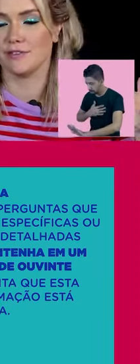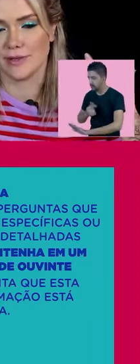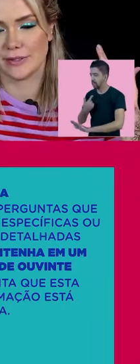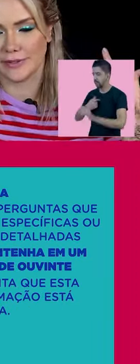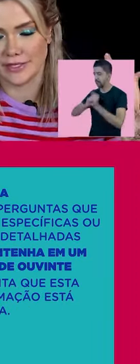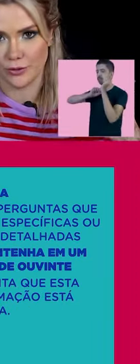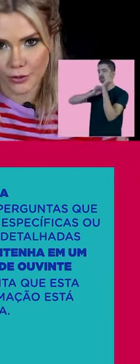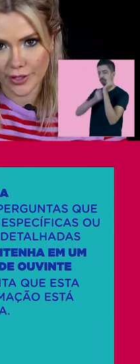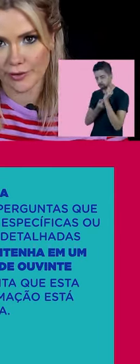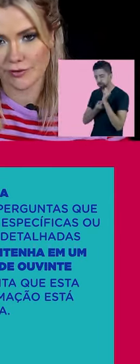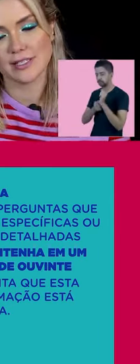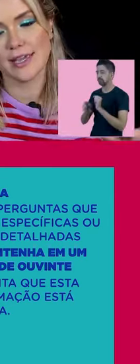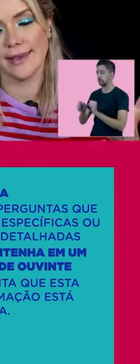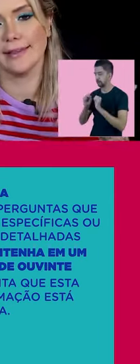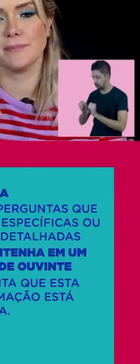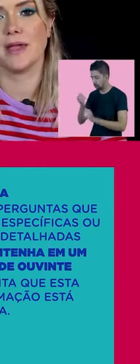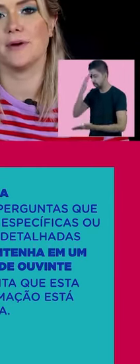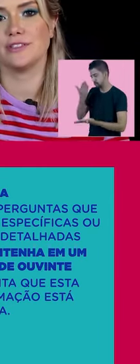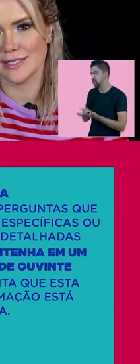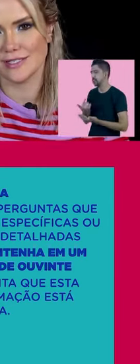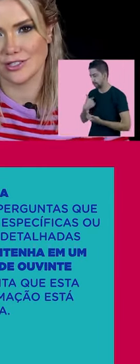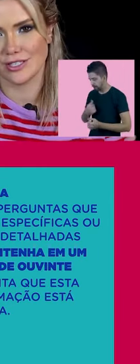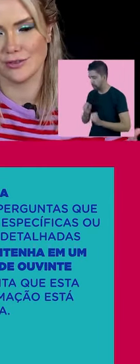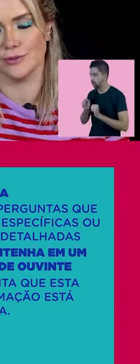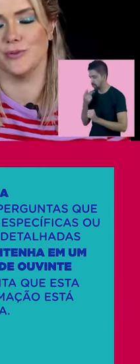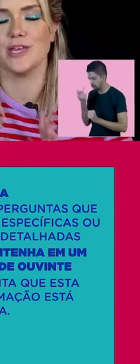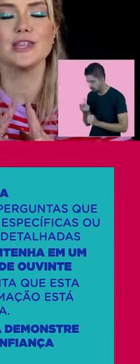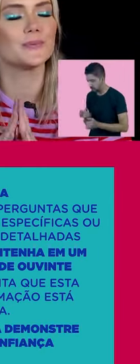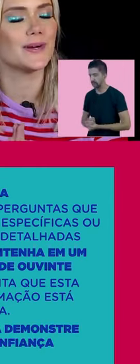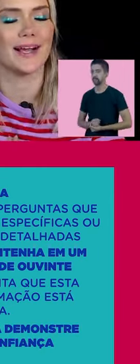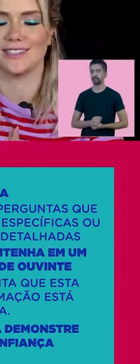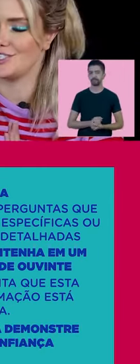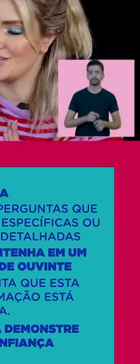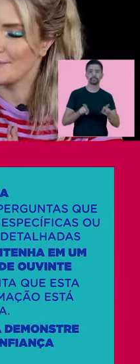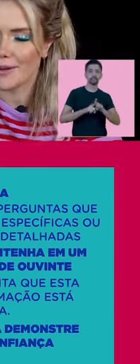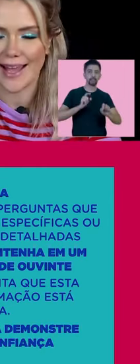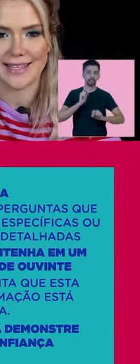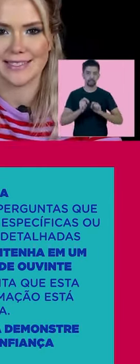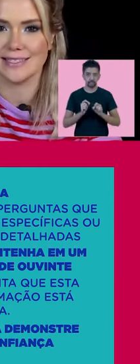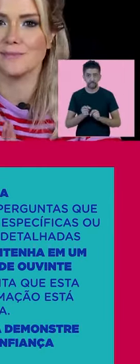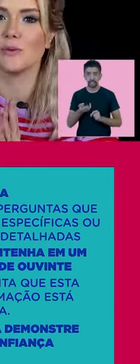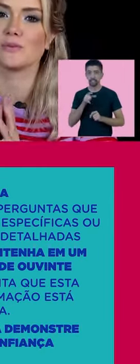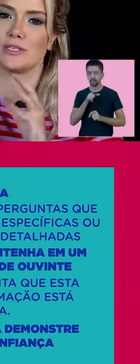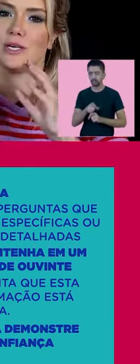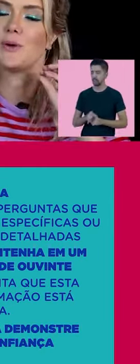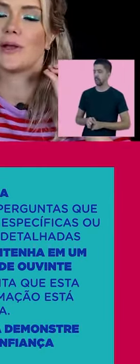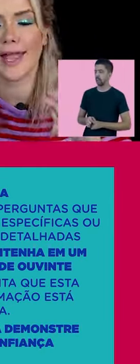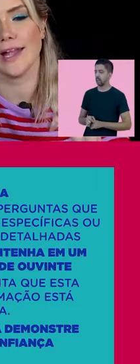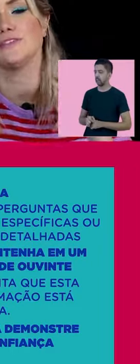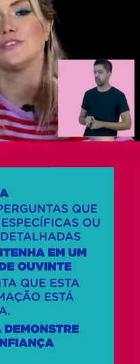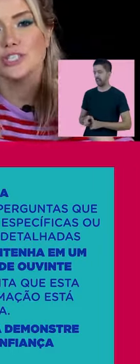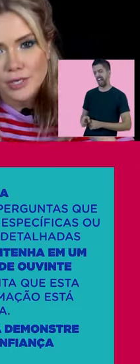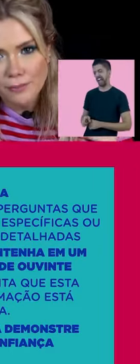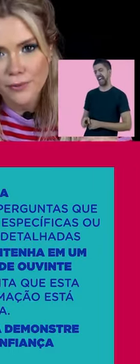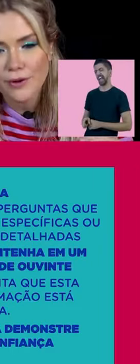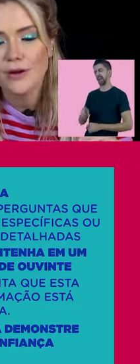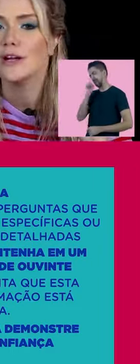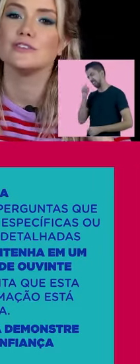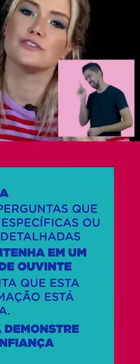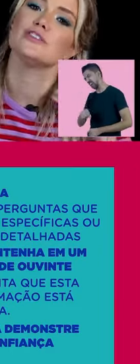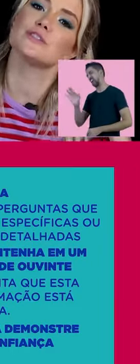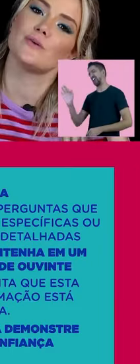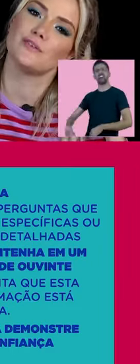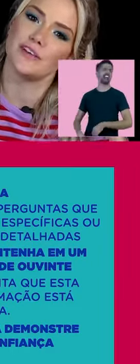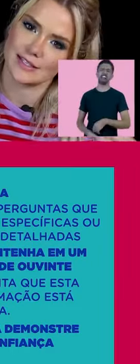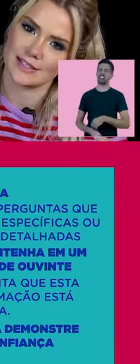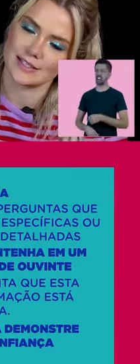sabe que essa informação está segura com você e que ele também pode se sentir seguro. E nunca, jamais demonstre qualquer tipo